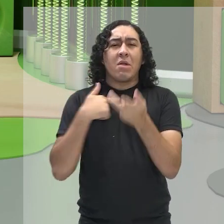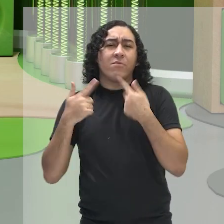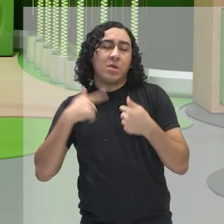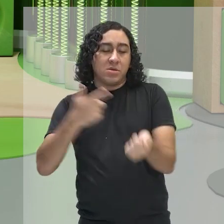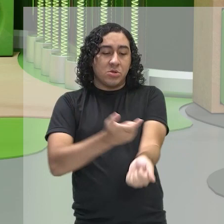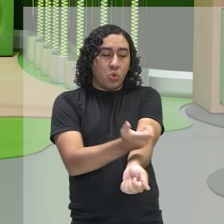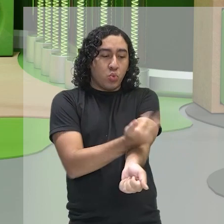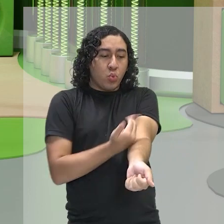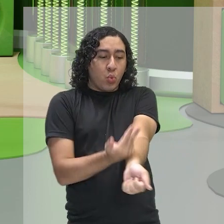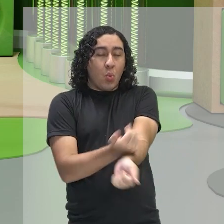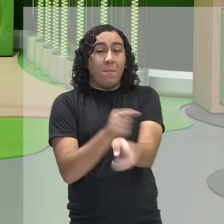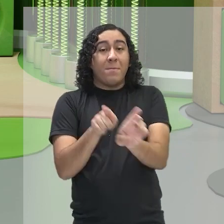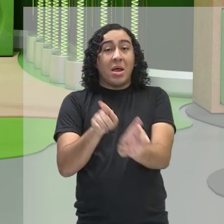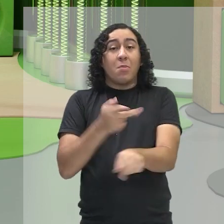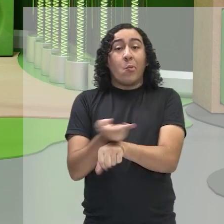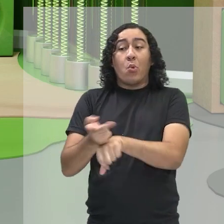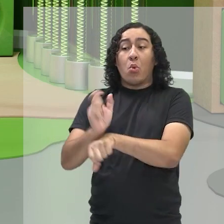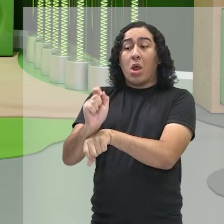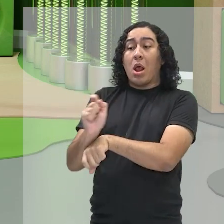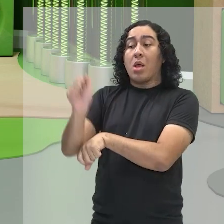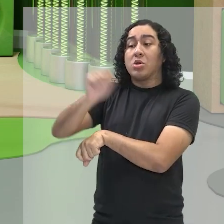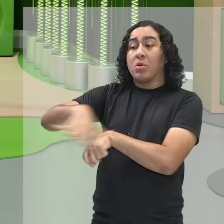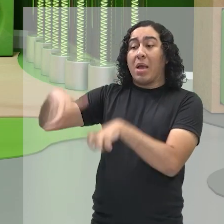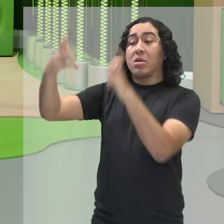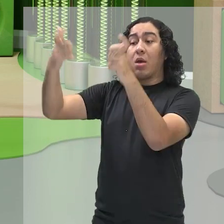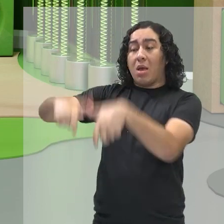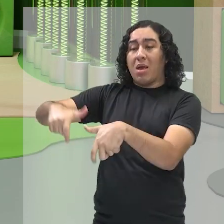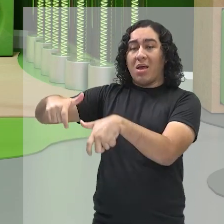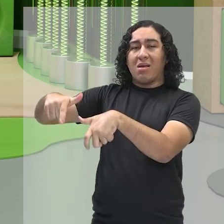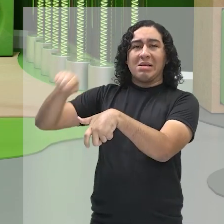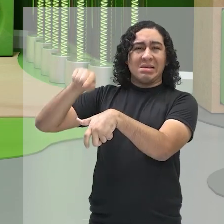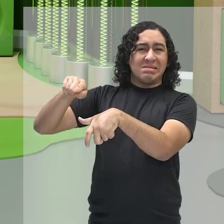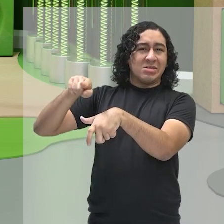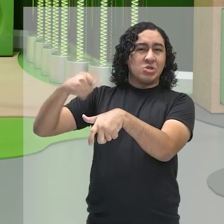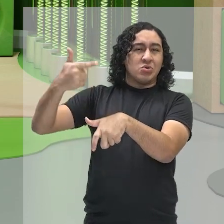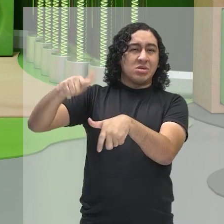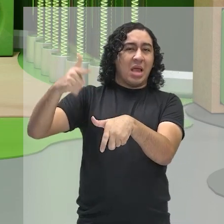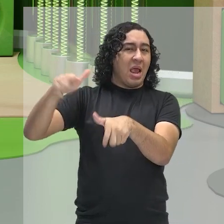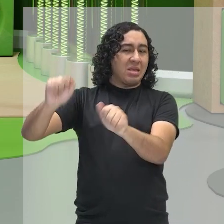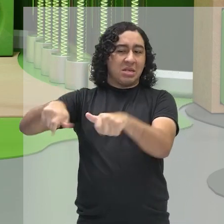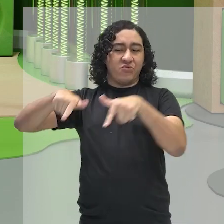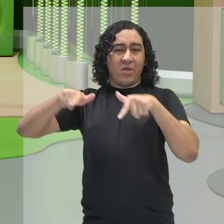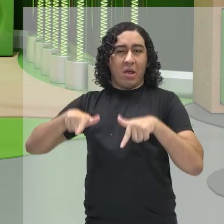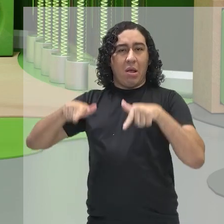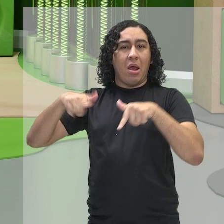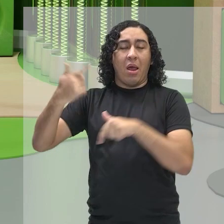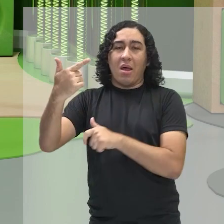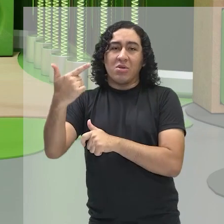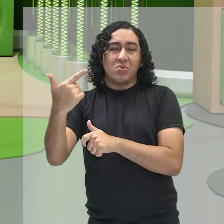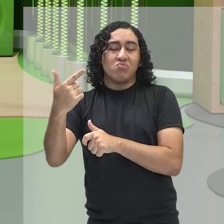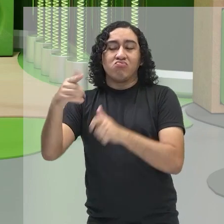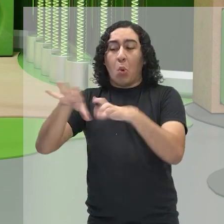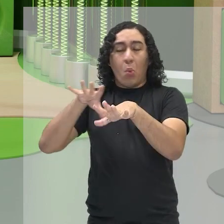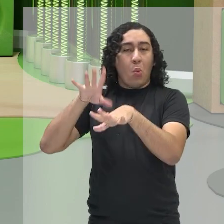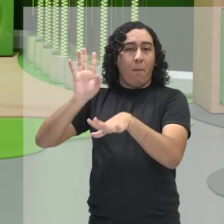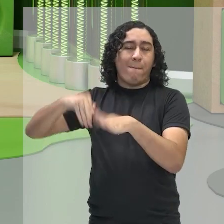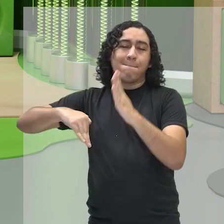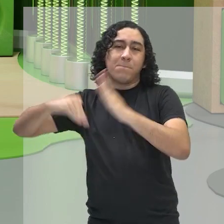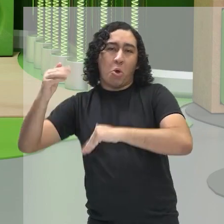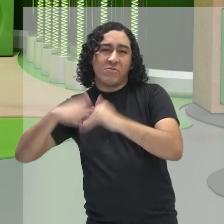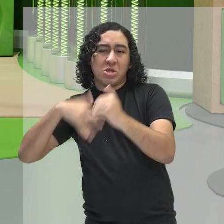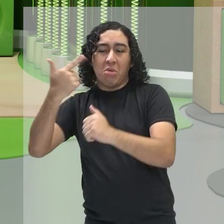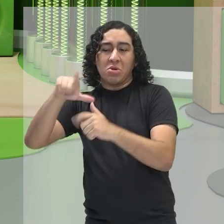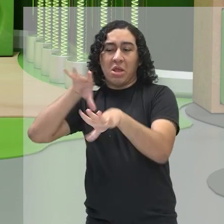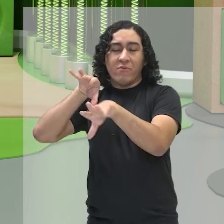às vezes procuram locais que não têm uma certa certificação, né? O profissional ali não está devidamente habilitado, não